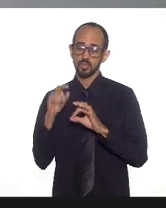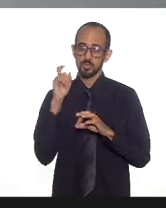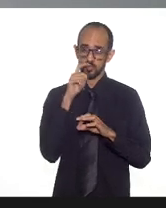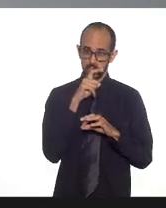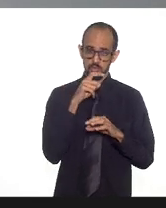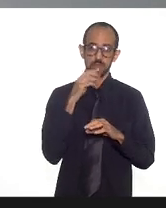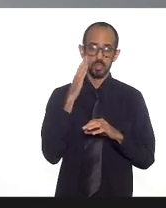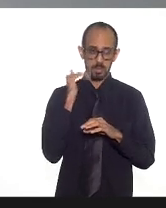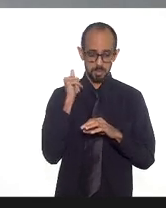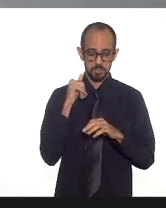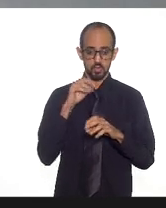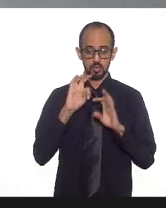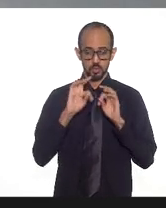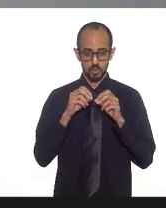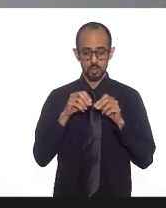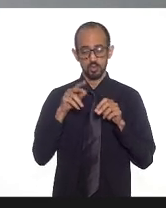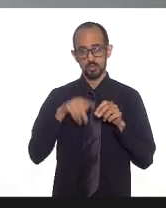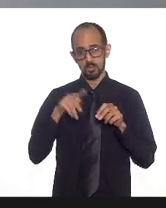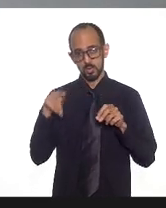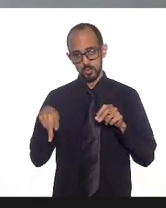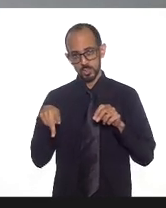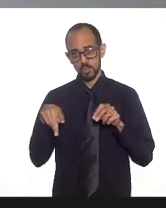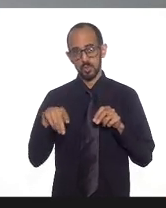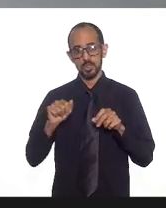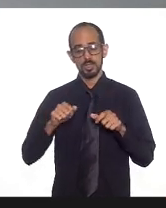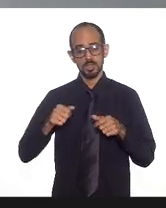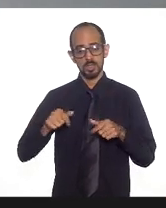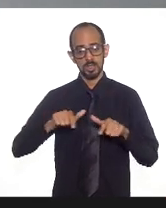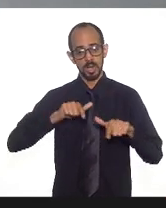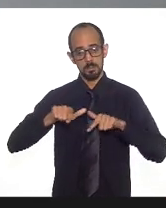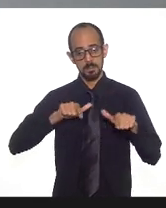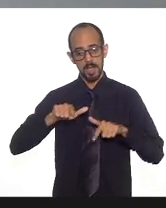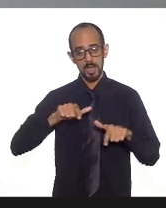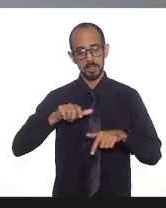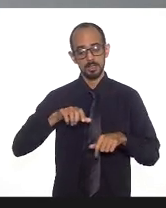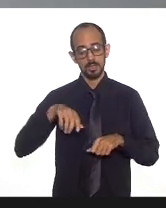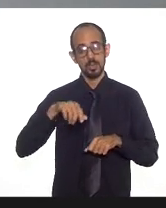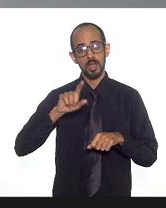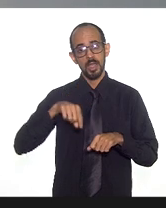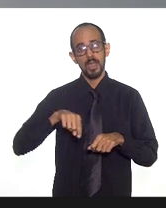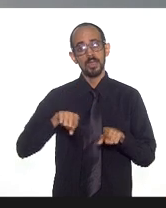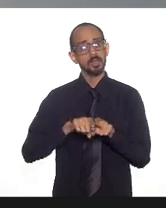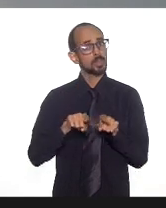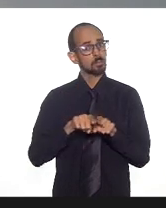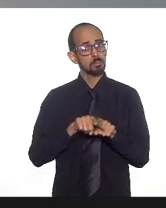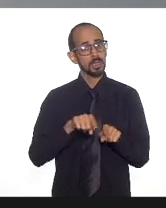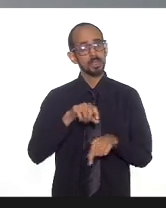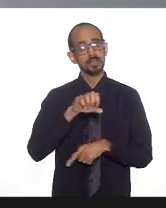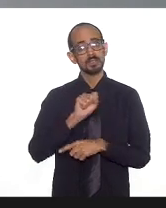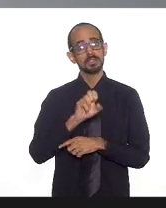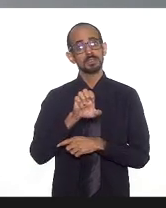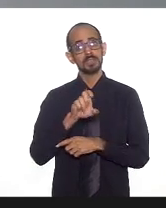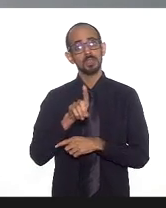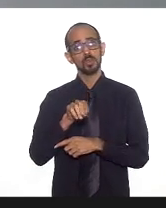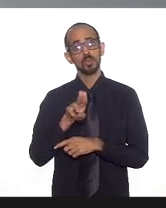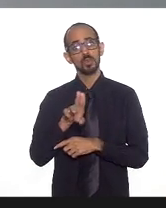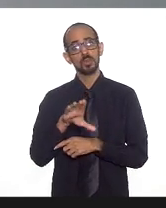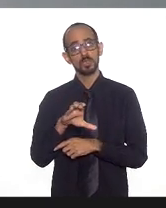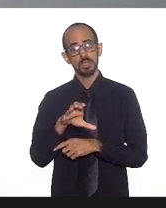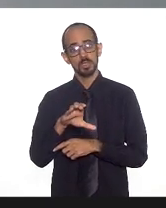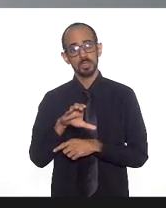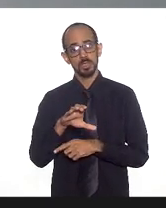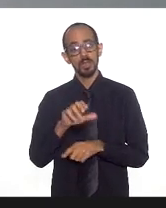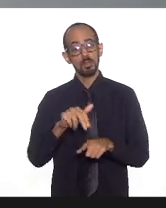todos os professores que atendem na Rede SEJA são professores da SEDUC. Nós somos da SEDUC. Tanto que o nosso sindicato que